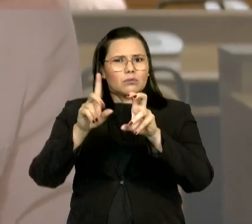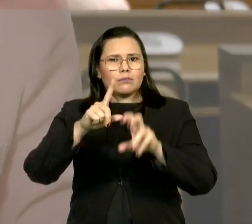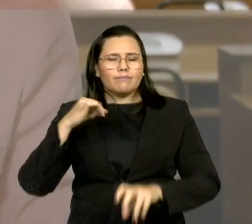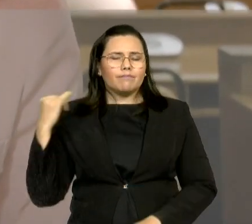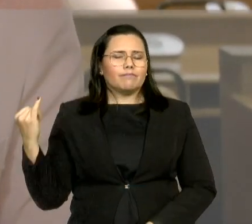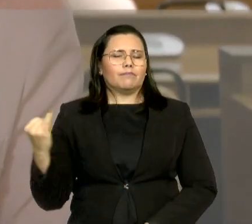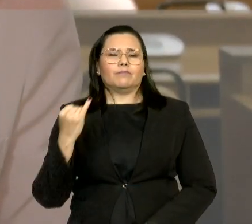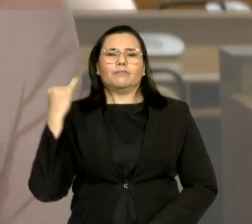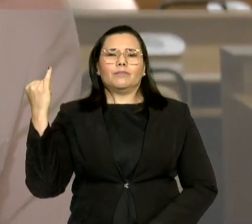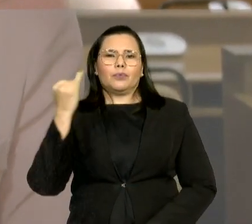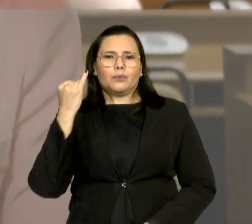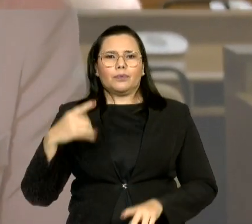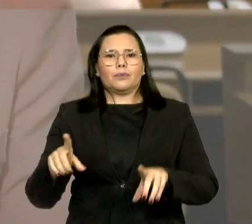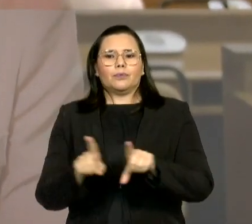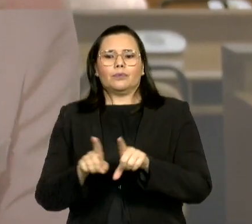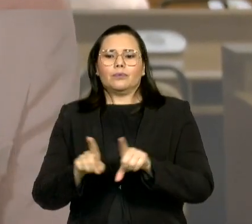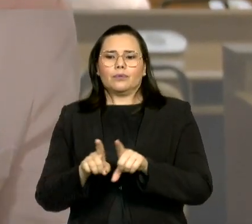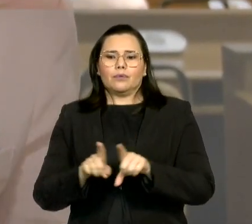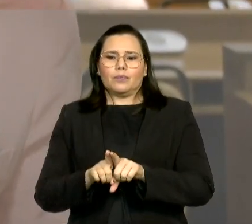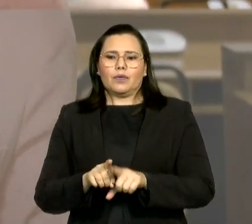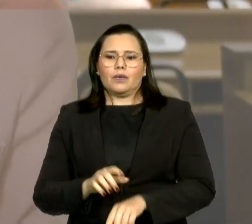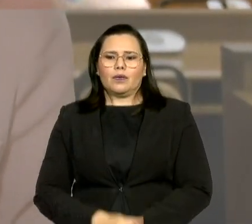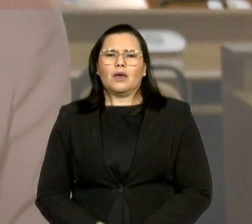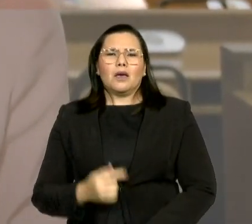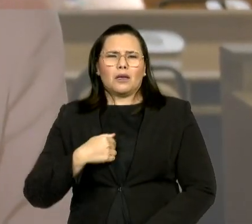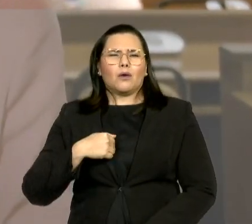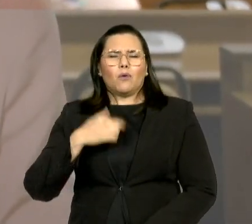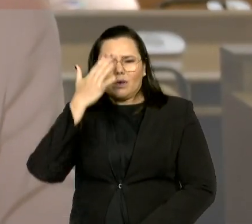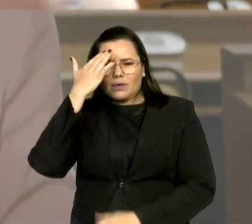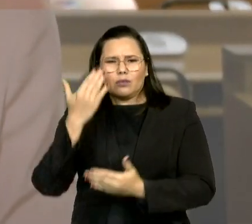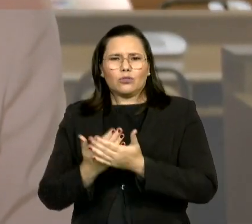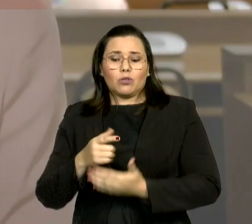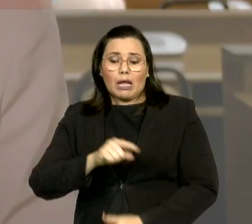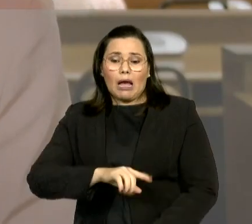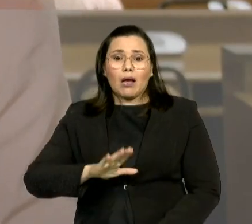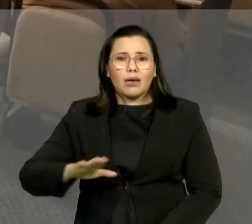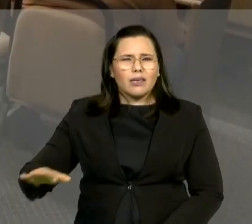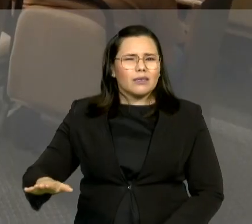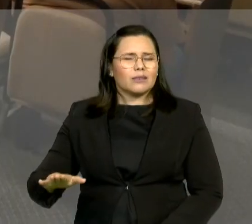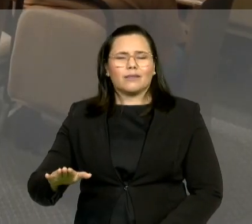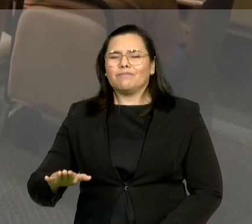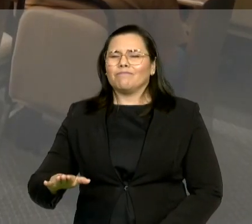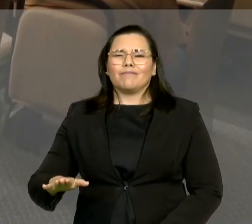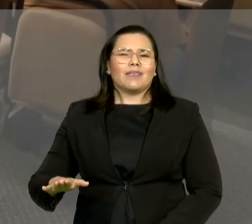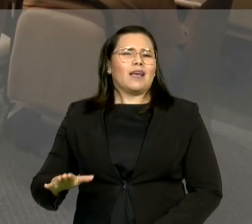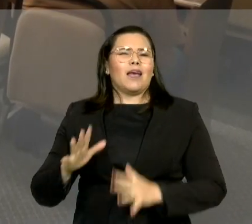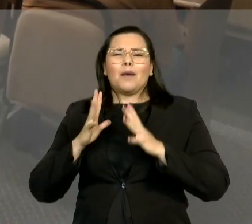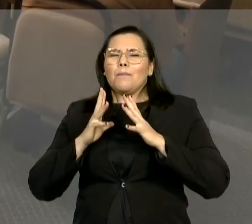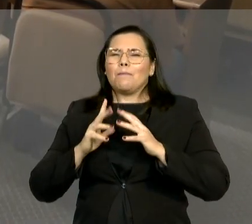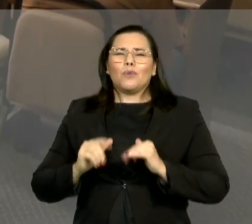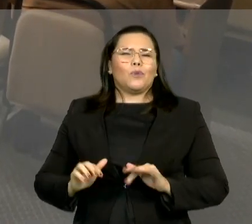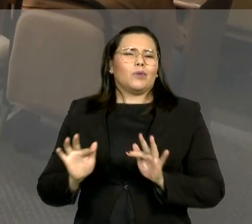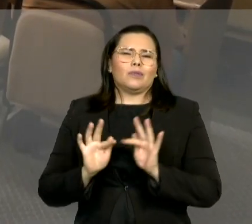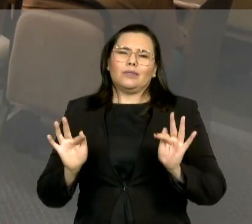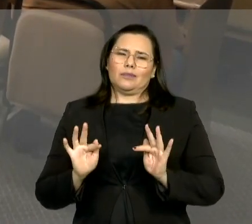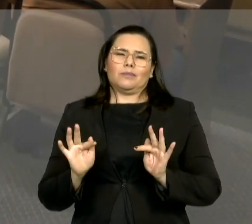também o ser que eu acredito que existe mais puro na sociedade, que é a criança.